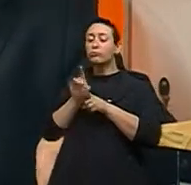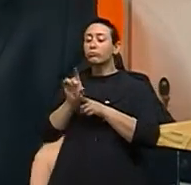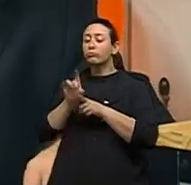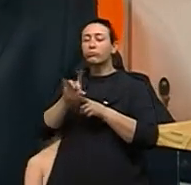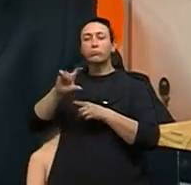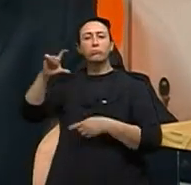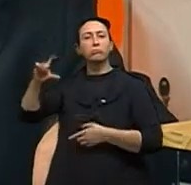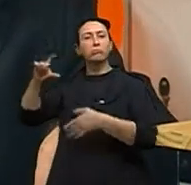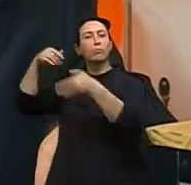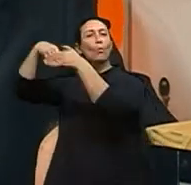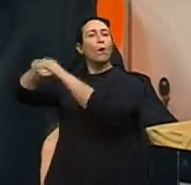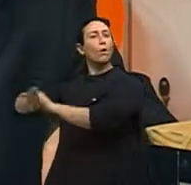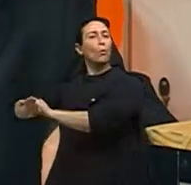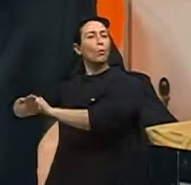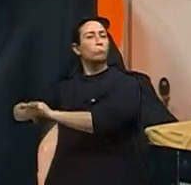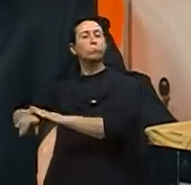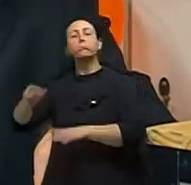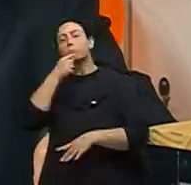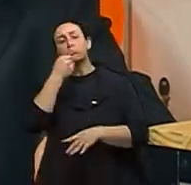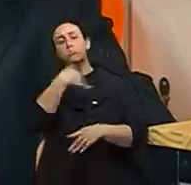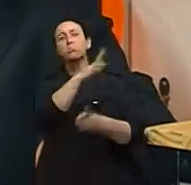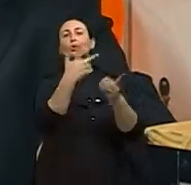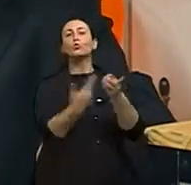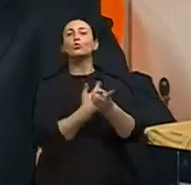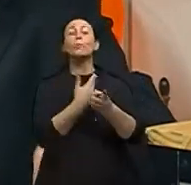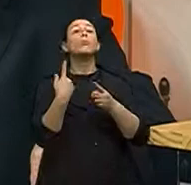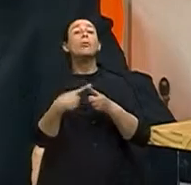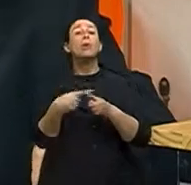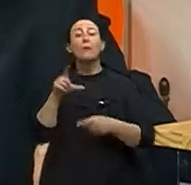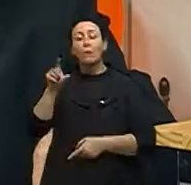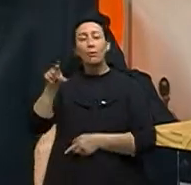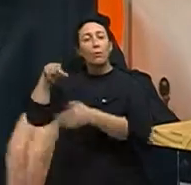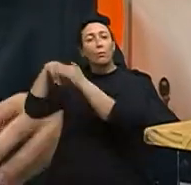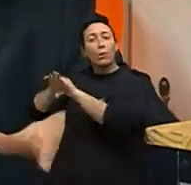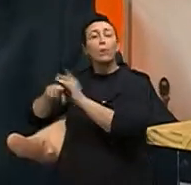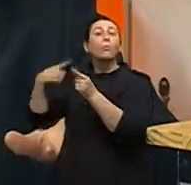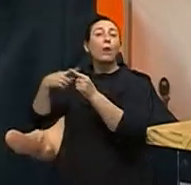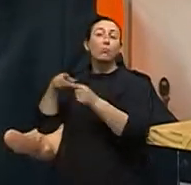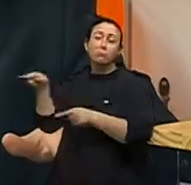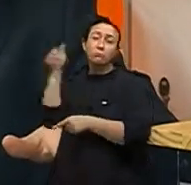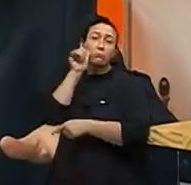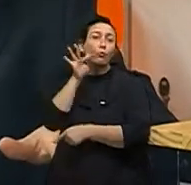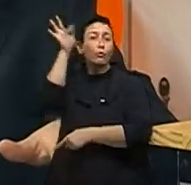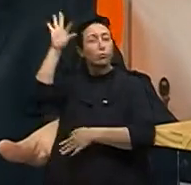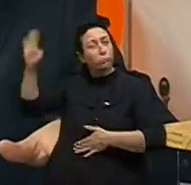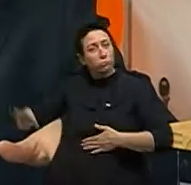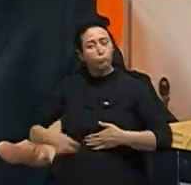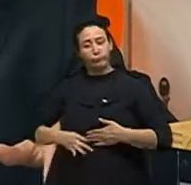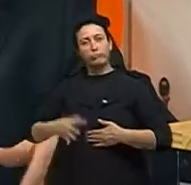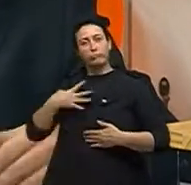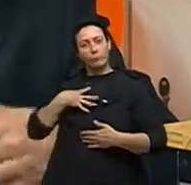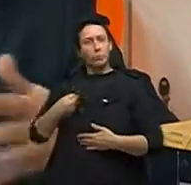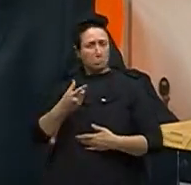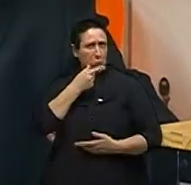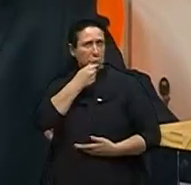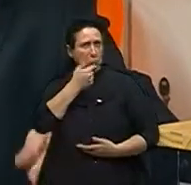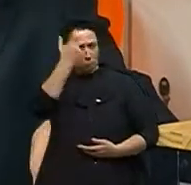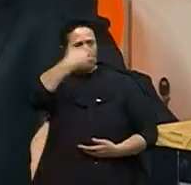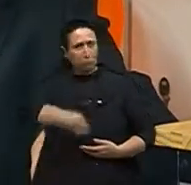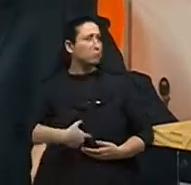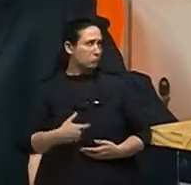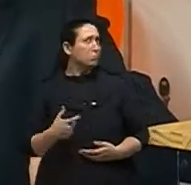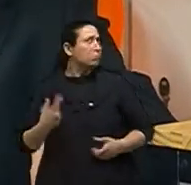fazer uma fertilização depois e certamente é um indivíduo muito interessado em relação sexual